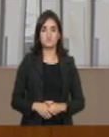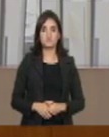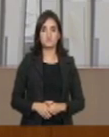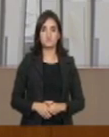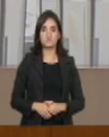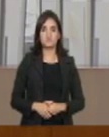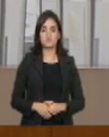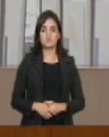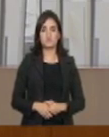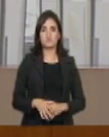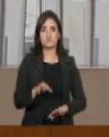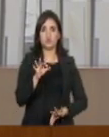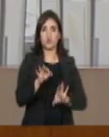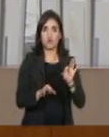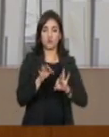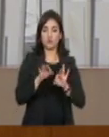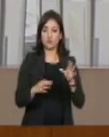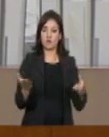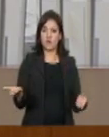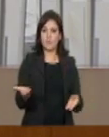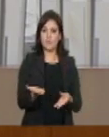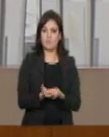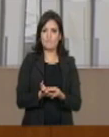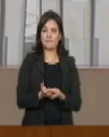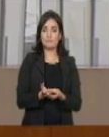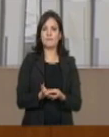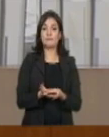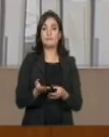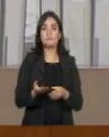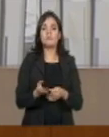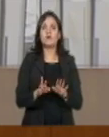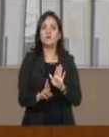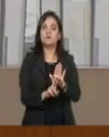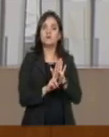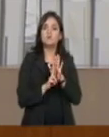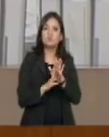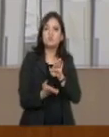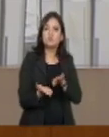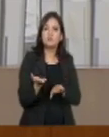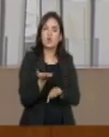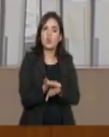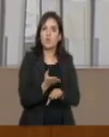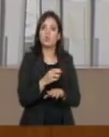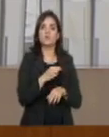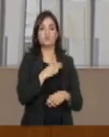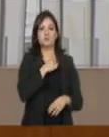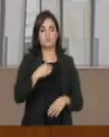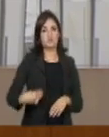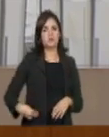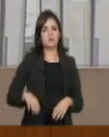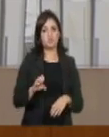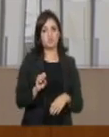No julgamento desses recursos, os ministros do STF proveram